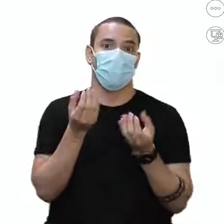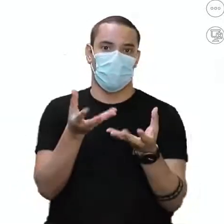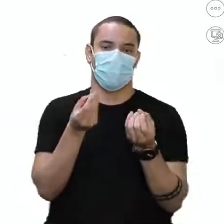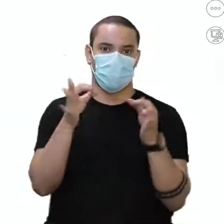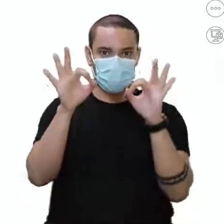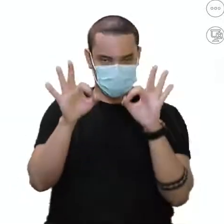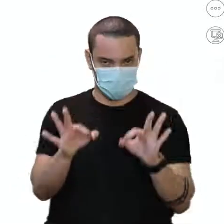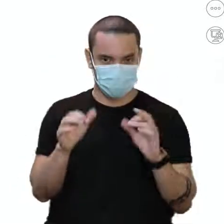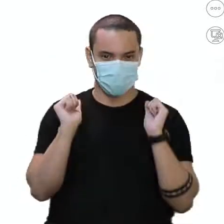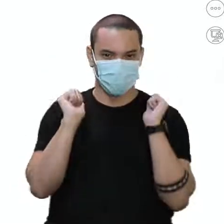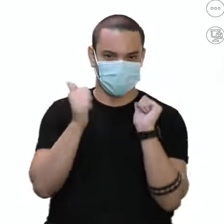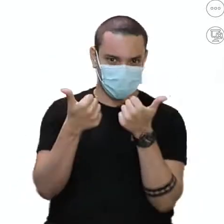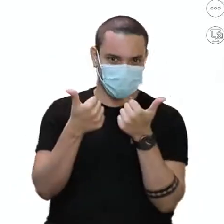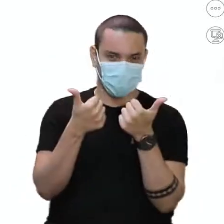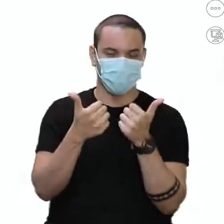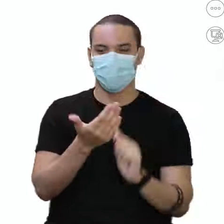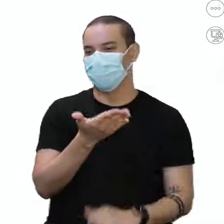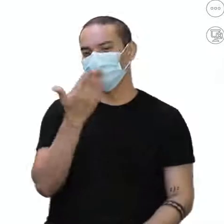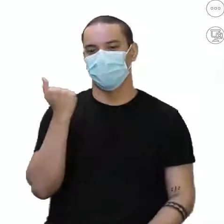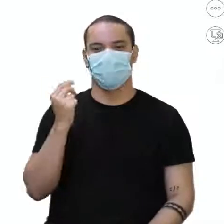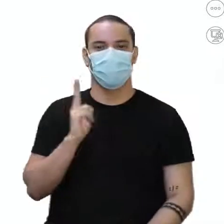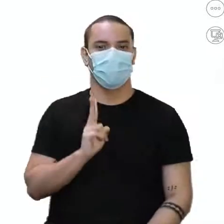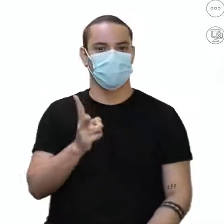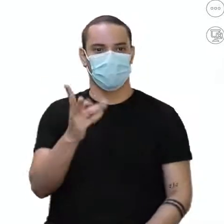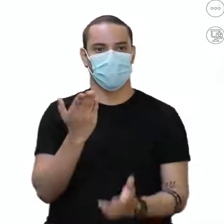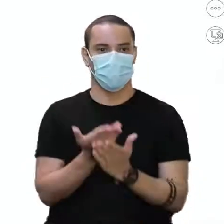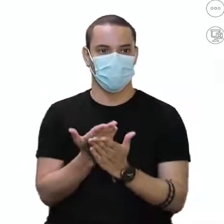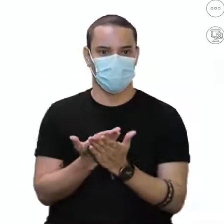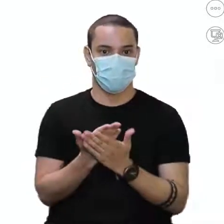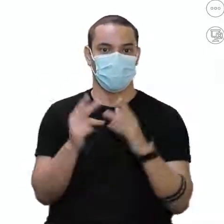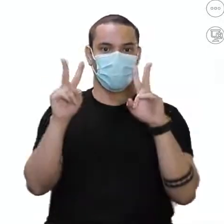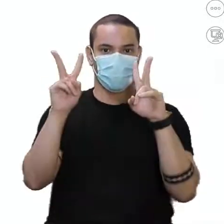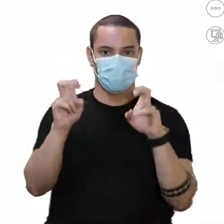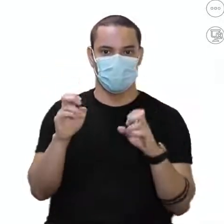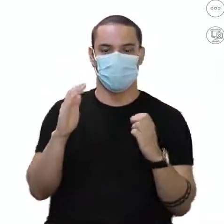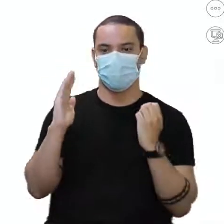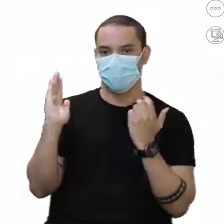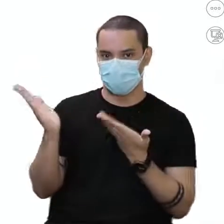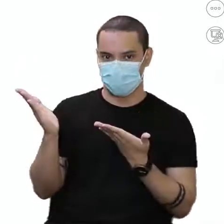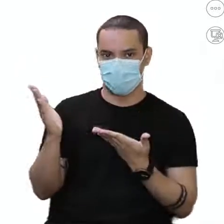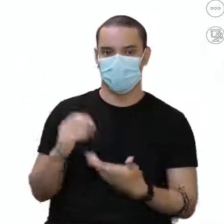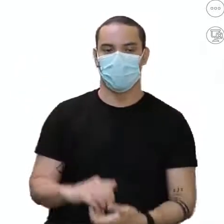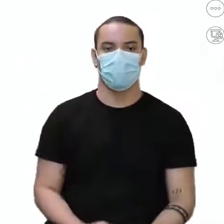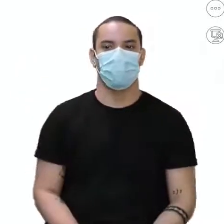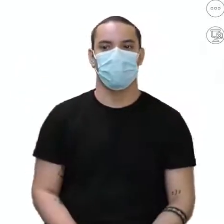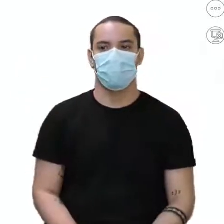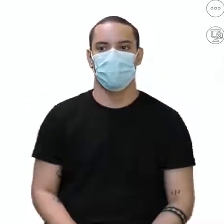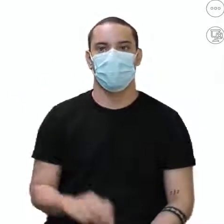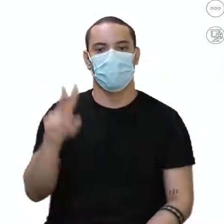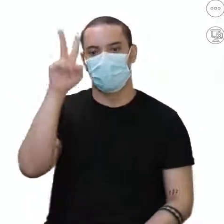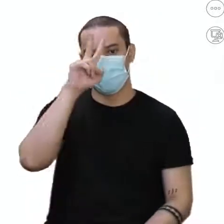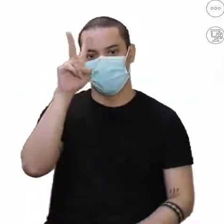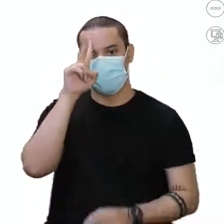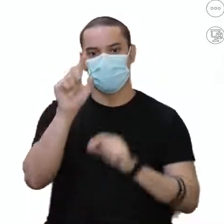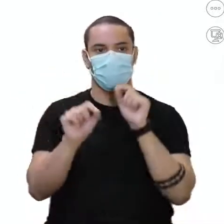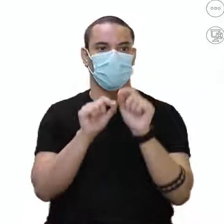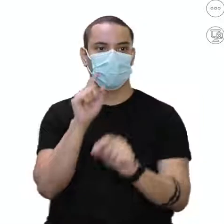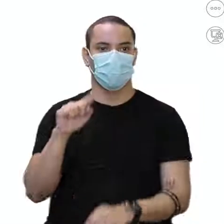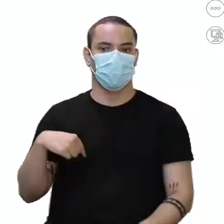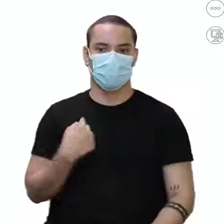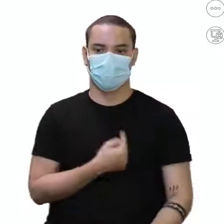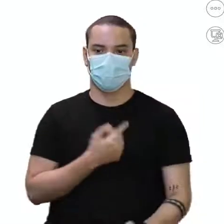correta, ok? Então vamos lá, vamos seguir a nossa aula com o tema de Think Big, e vamos relembrar o que nós